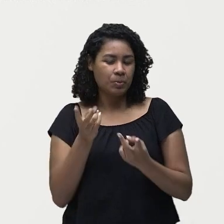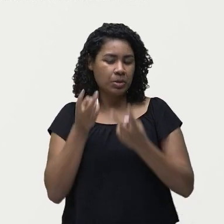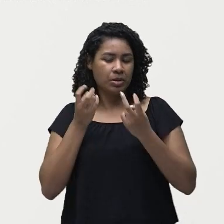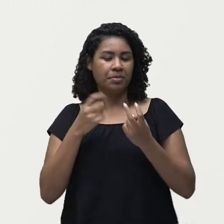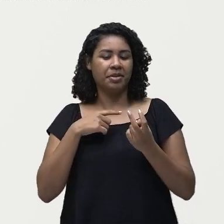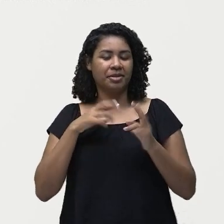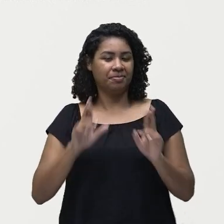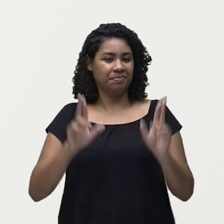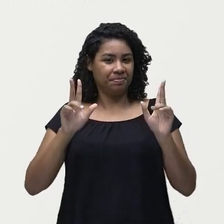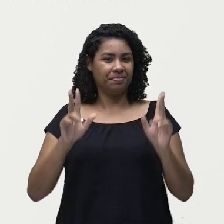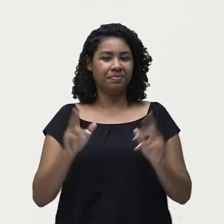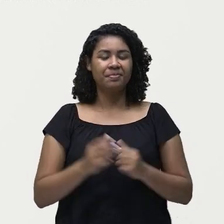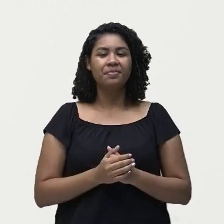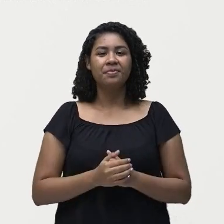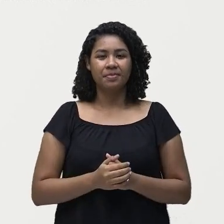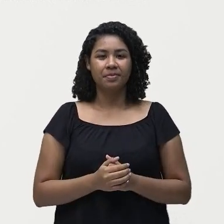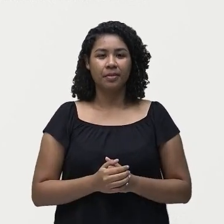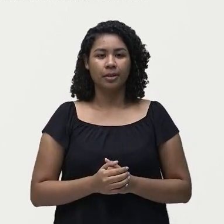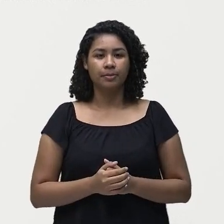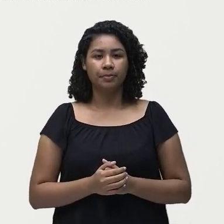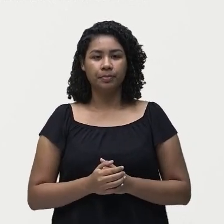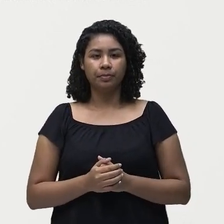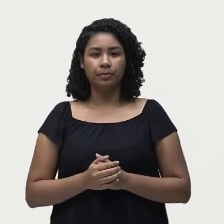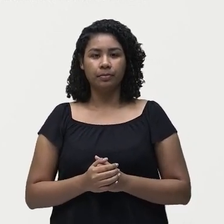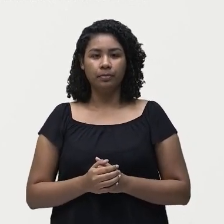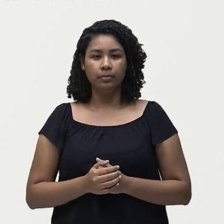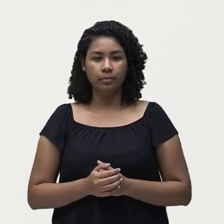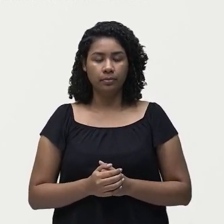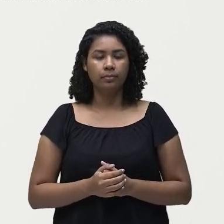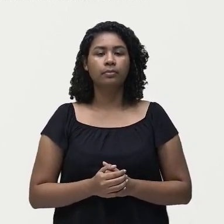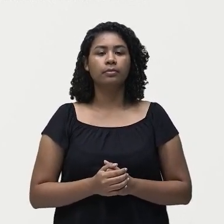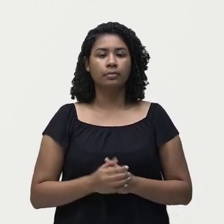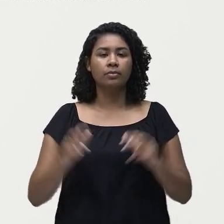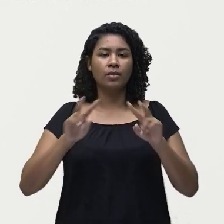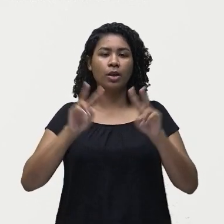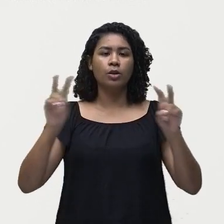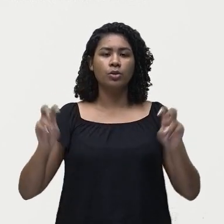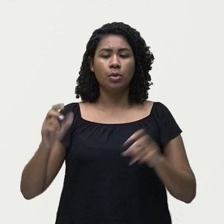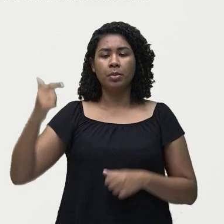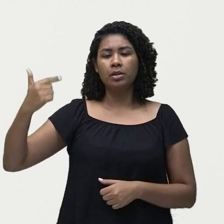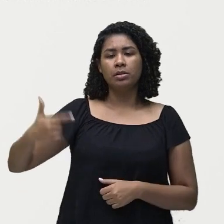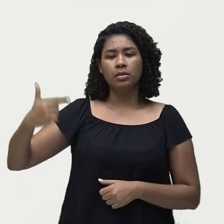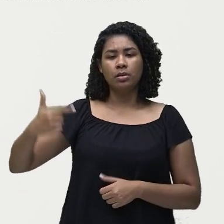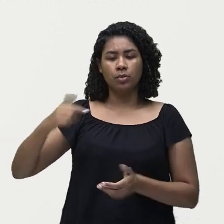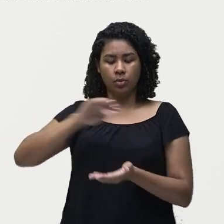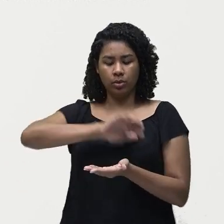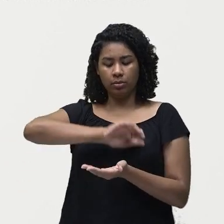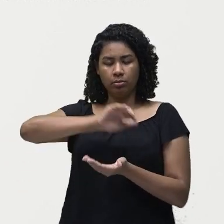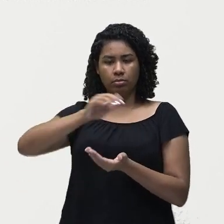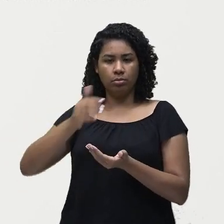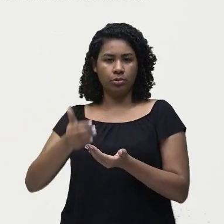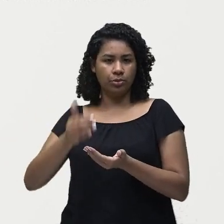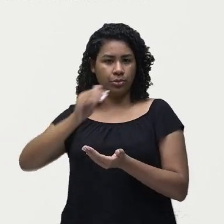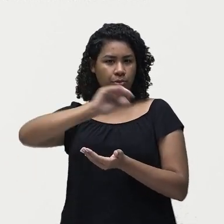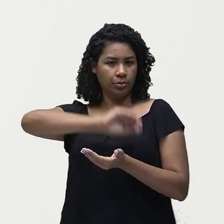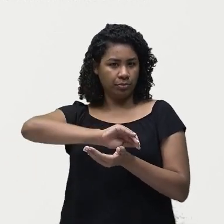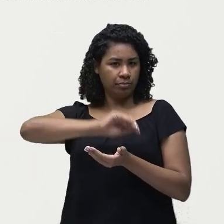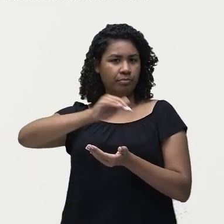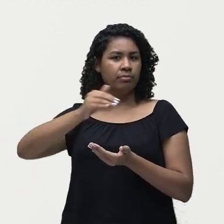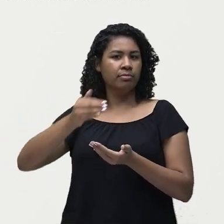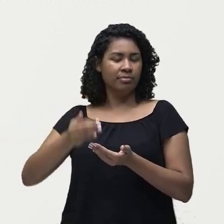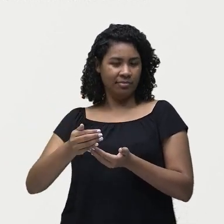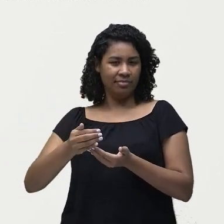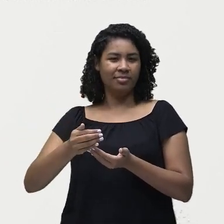espessura dessa camada, tá bom? E aí, quanto à estratosfera, vamos observar que ela é a segunda camada